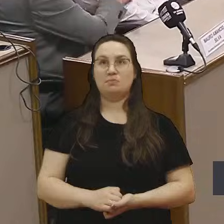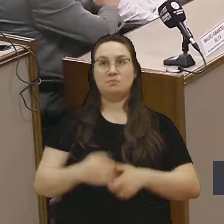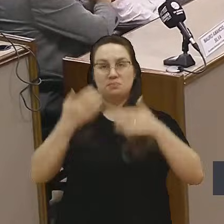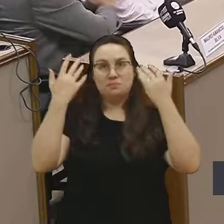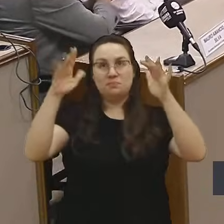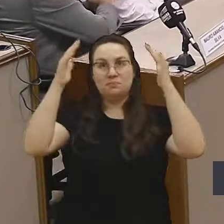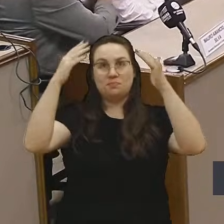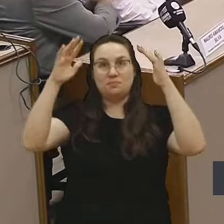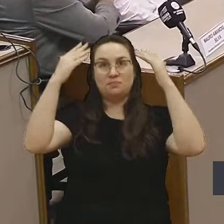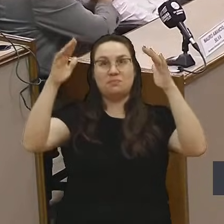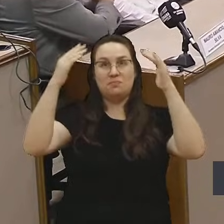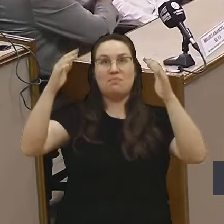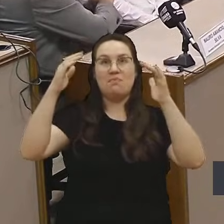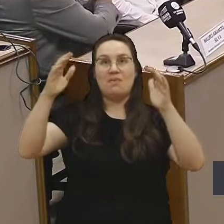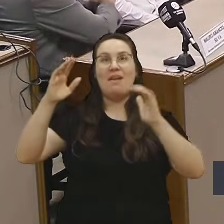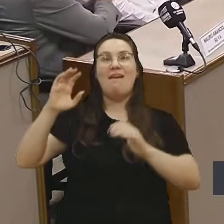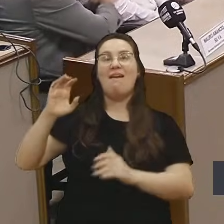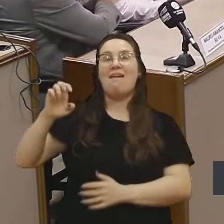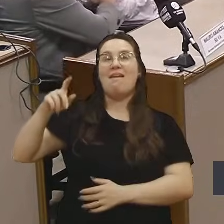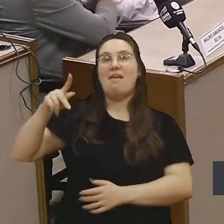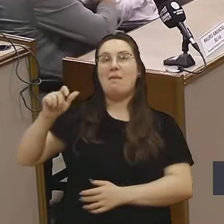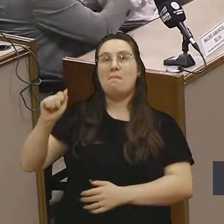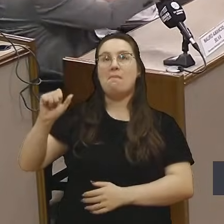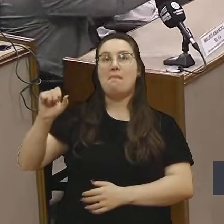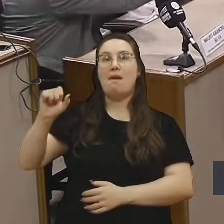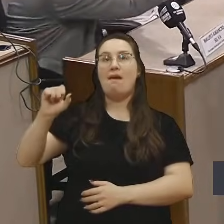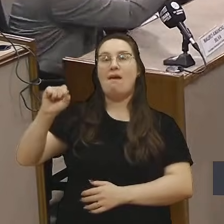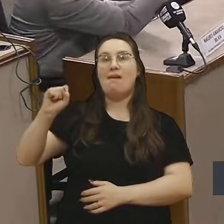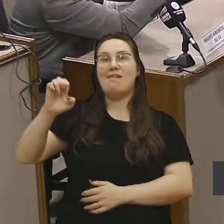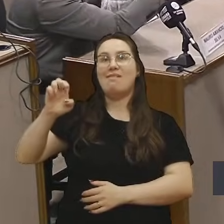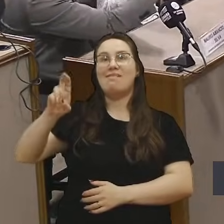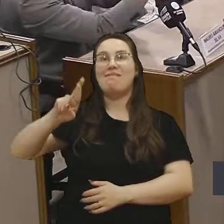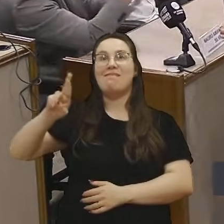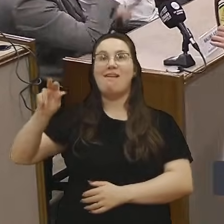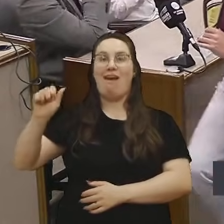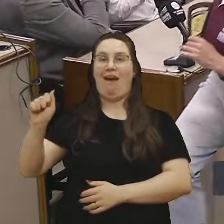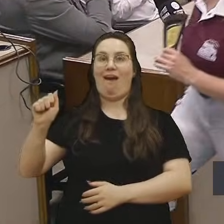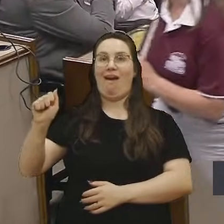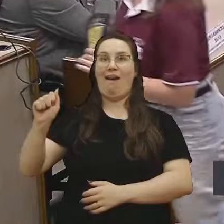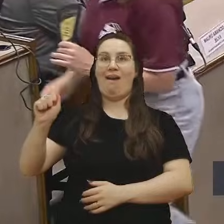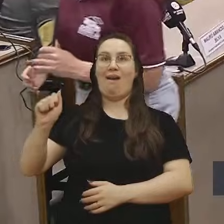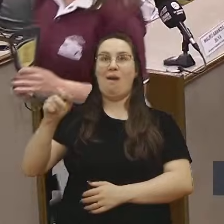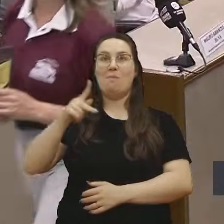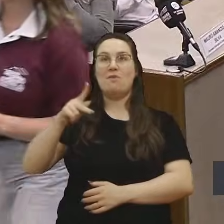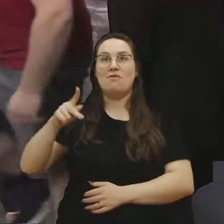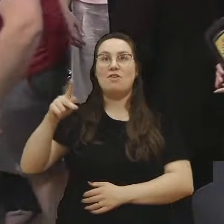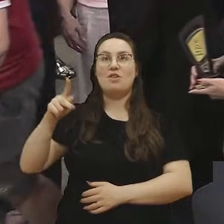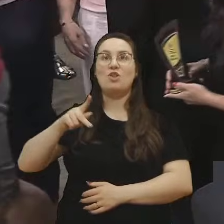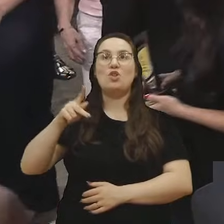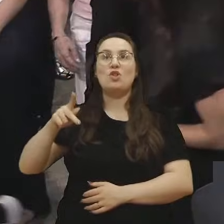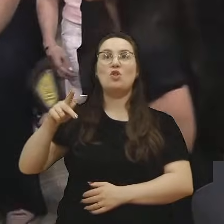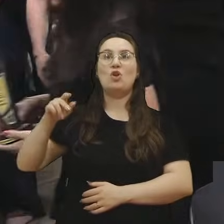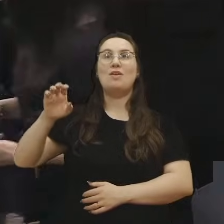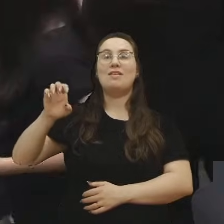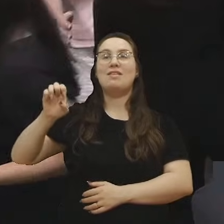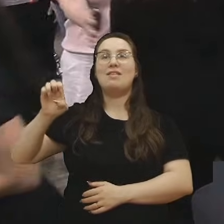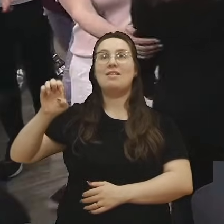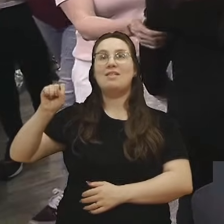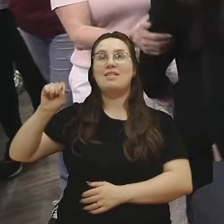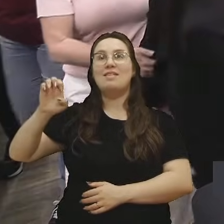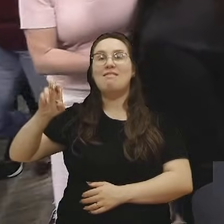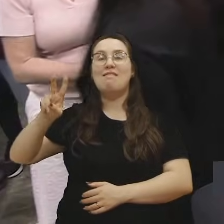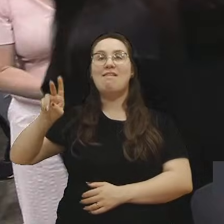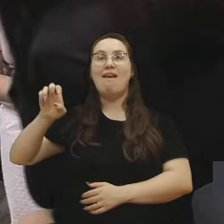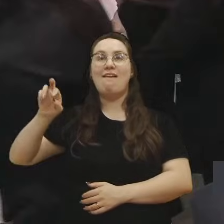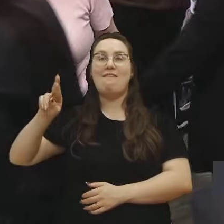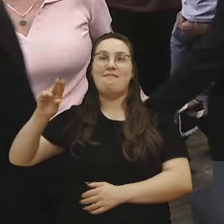Parabéns, EFASERRA, professor Francisco Severo e a professora Juliane Berzoini.